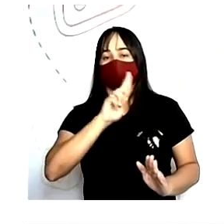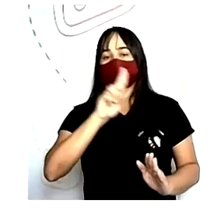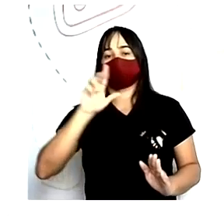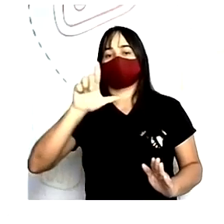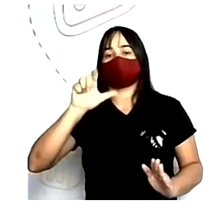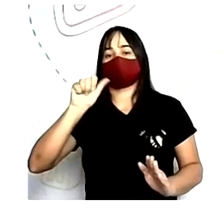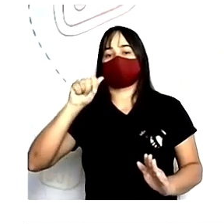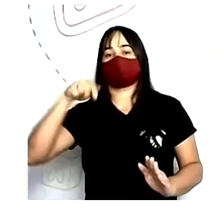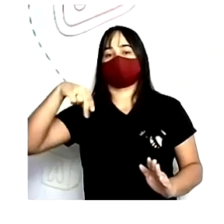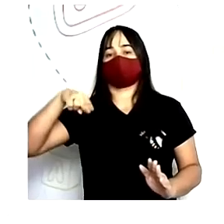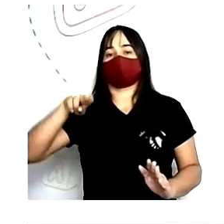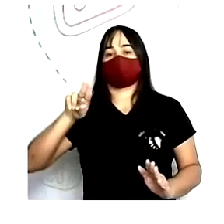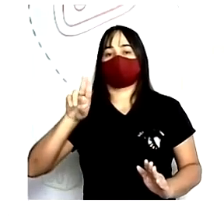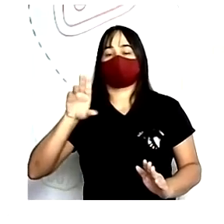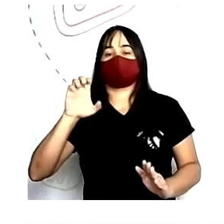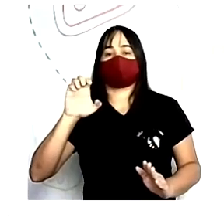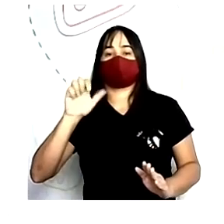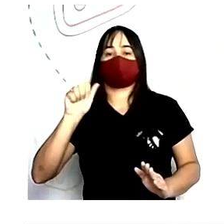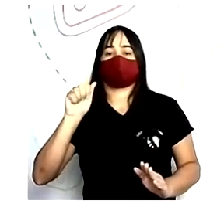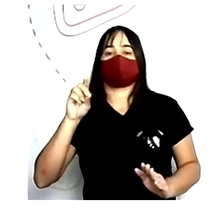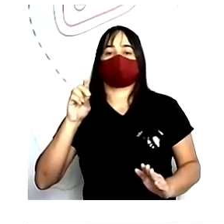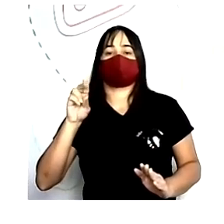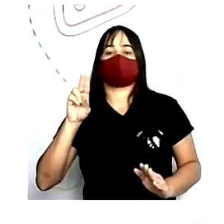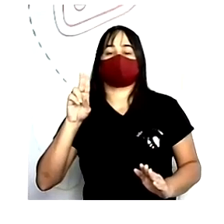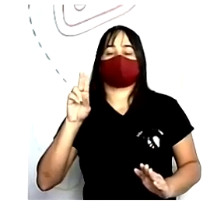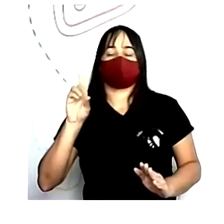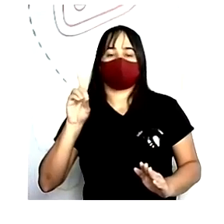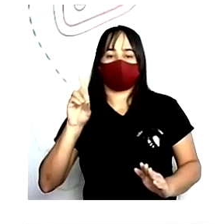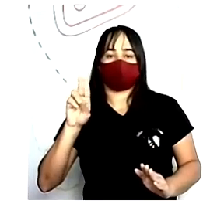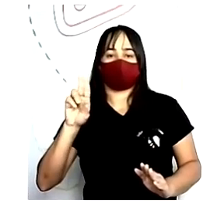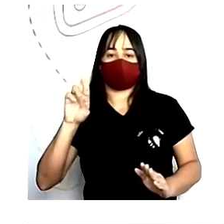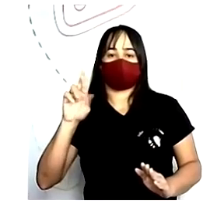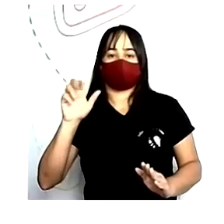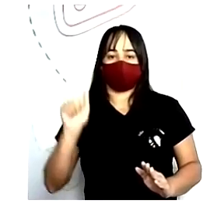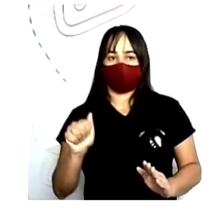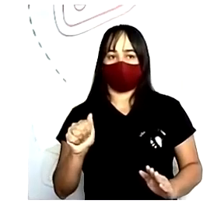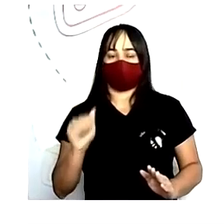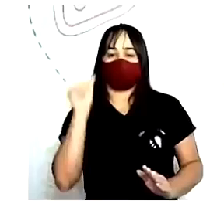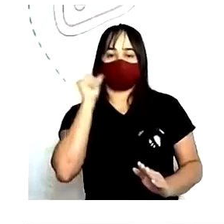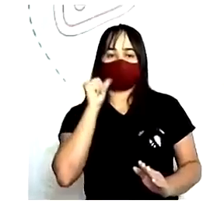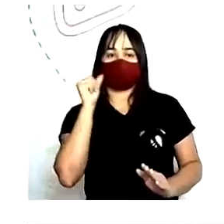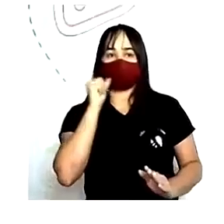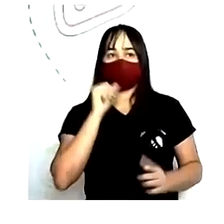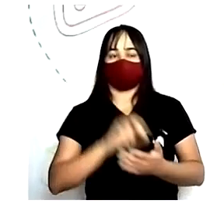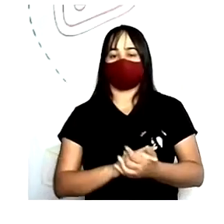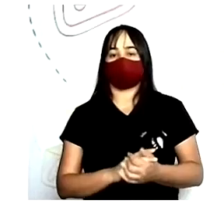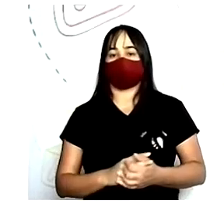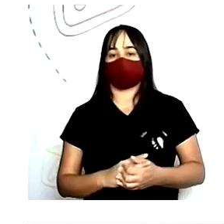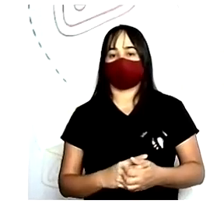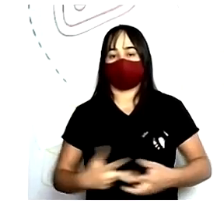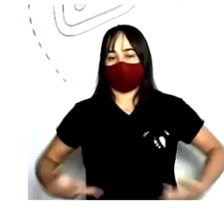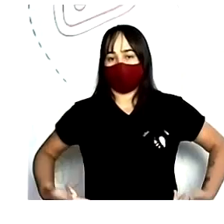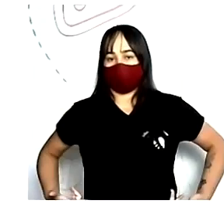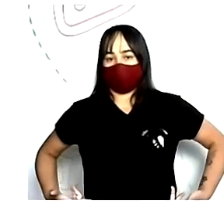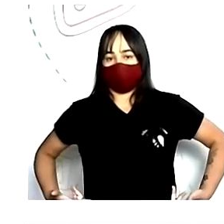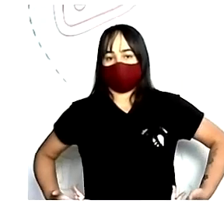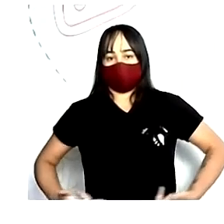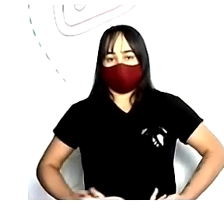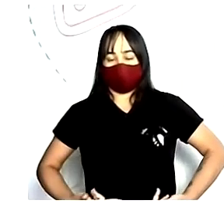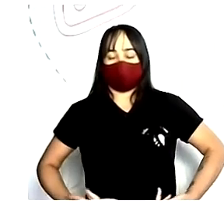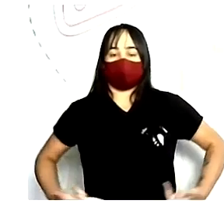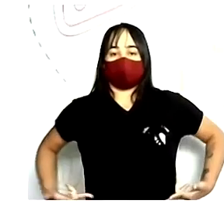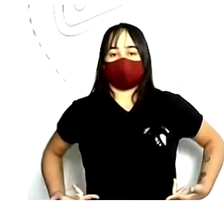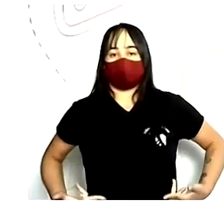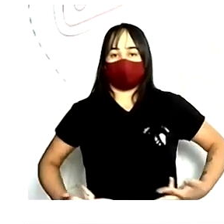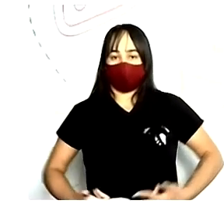e a masculina, vasectomia. Como é que funciona? Tá lá, ó. Laqueadura vai ser cortado as tubas uterinas, ó.